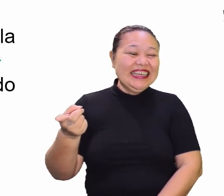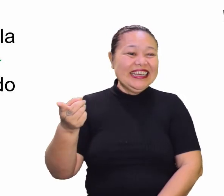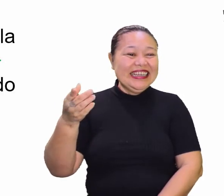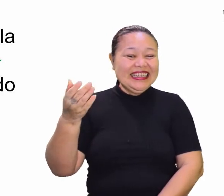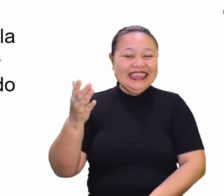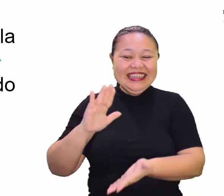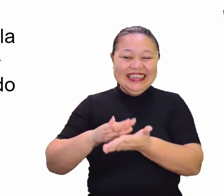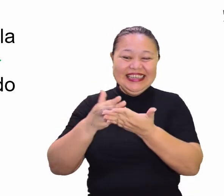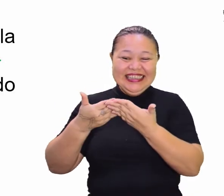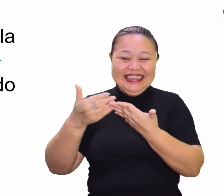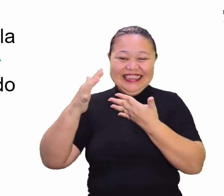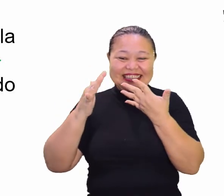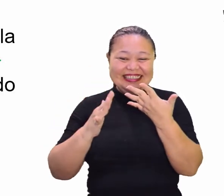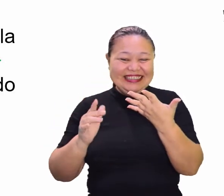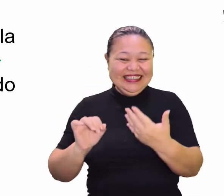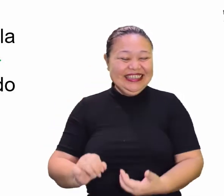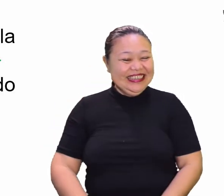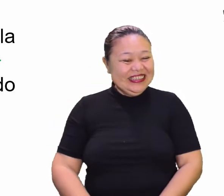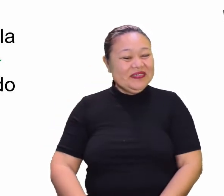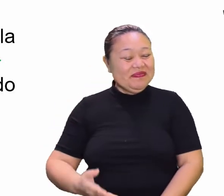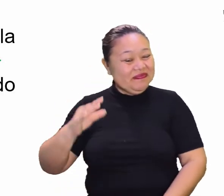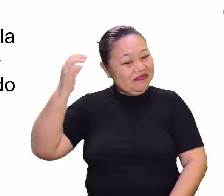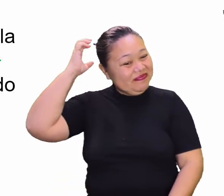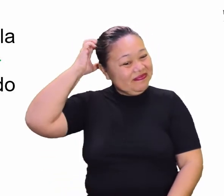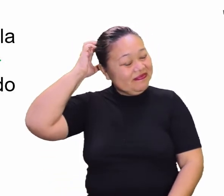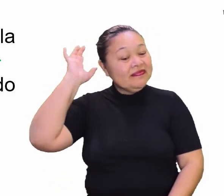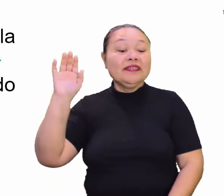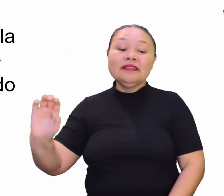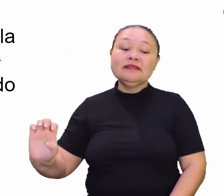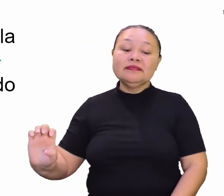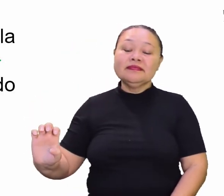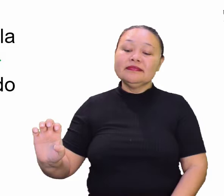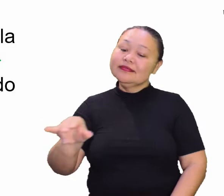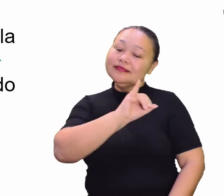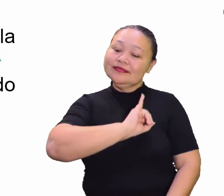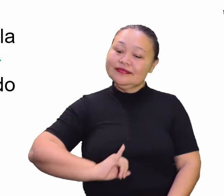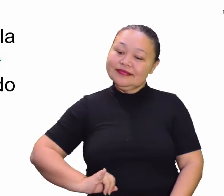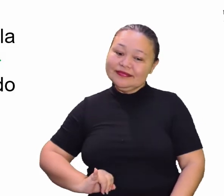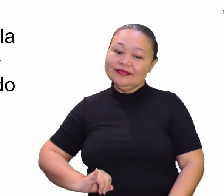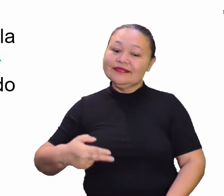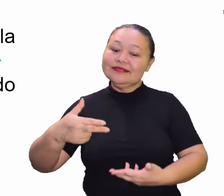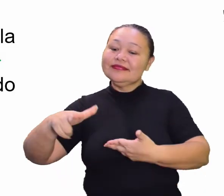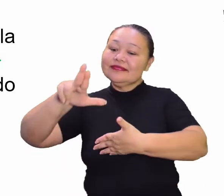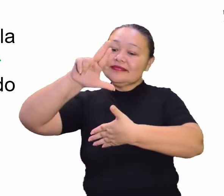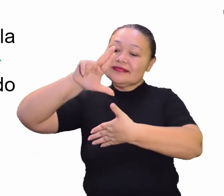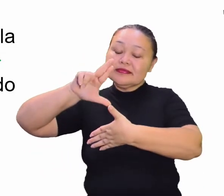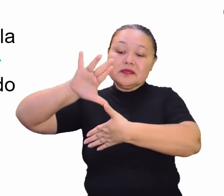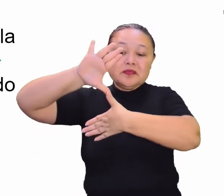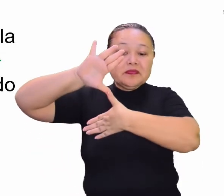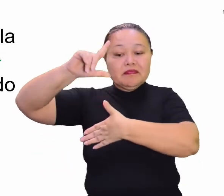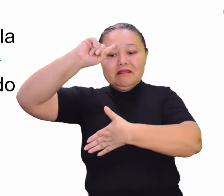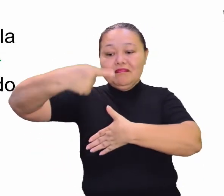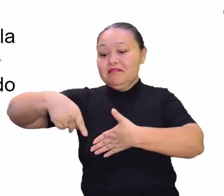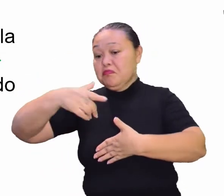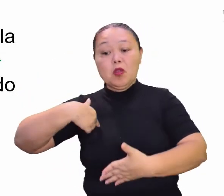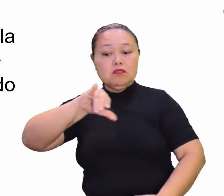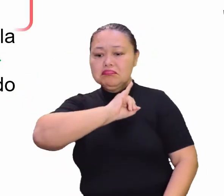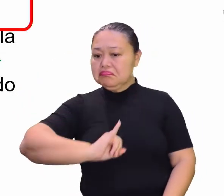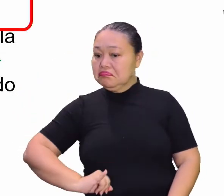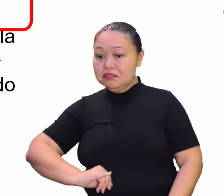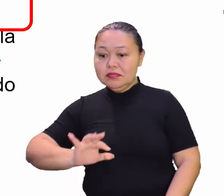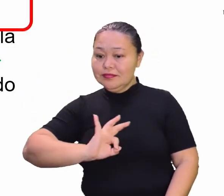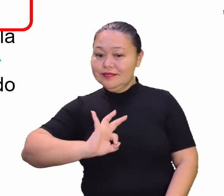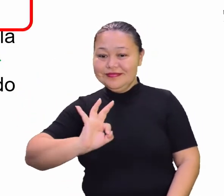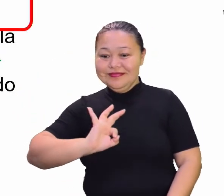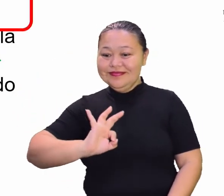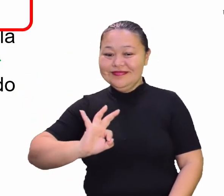à nossa intérprete, Aldelina. E aí, o imperialismo norte-americano exercido sobre suas... Não temos imperialismo norte-americano,